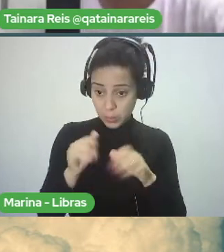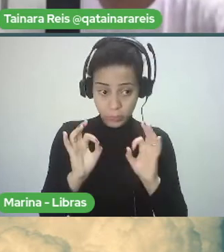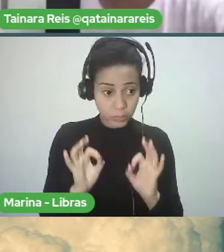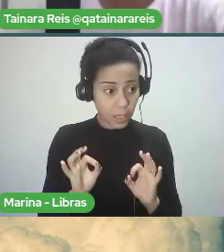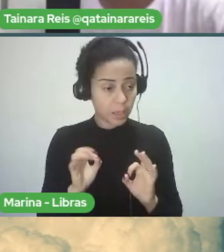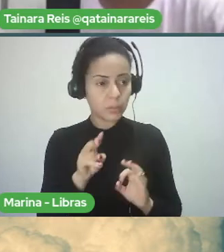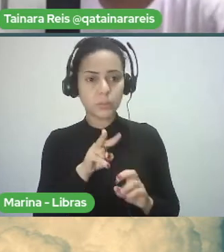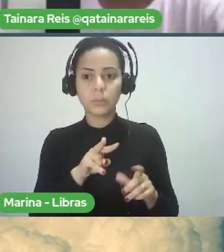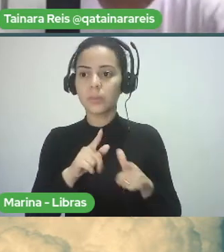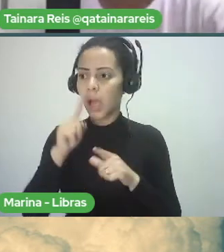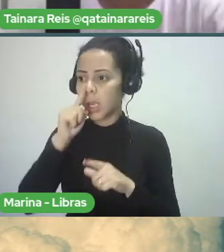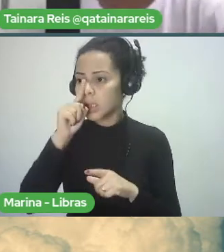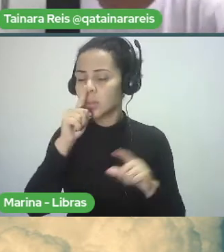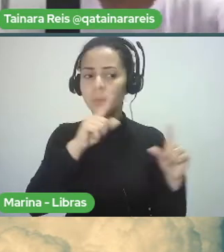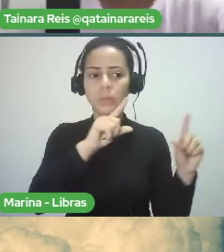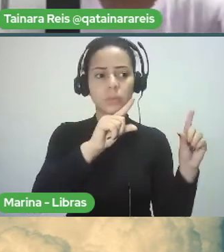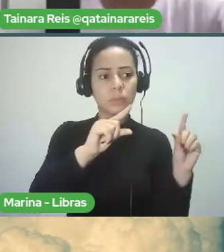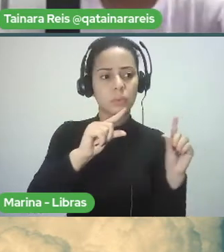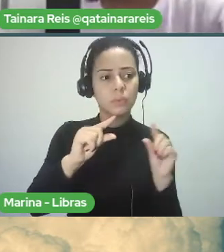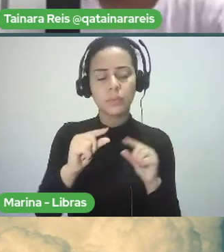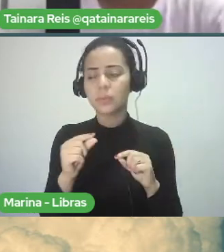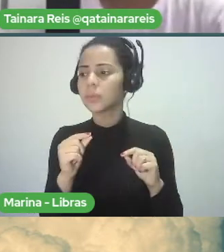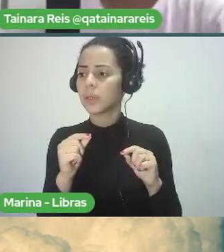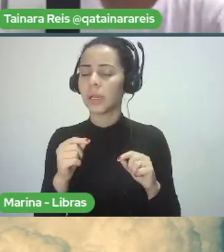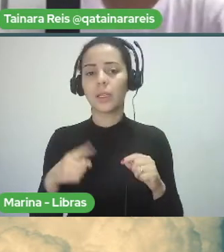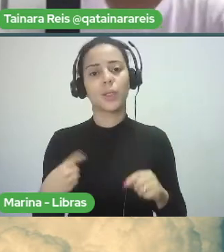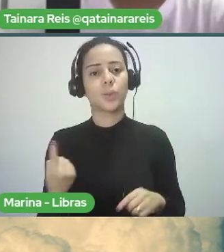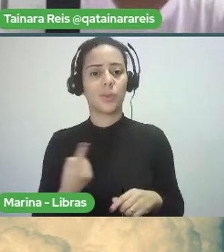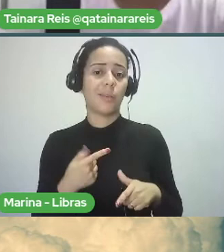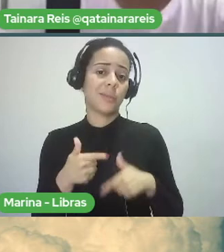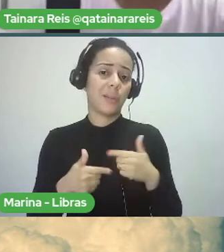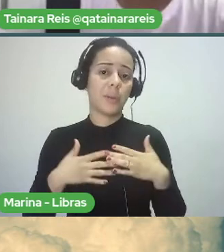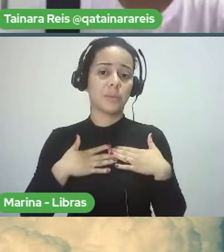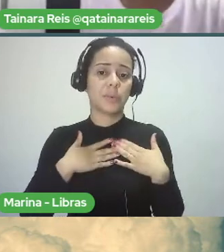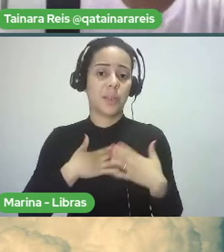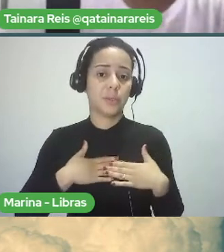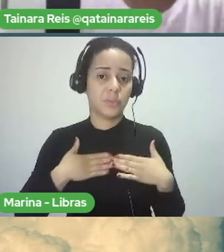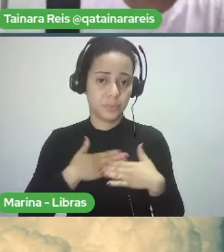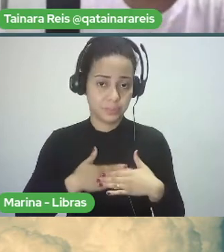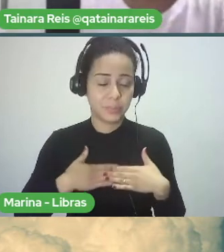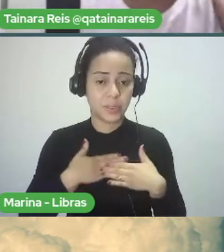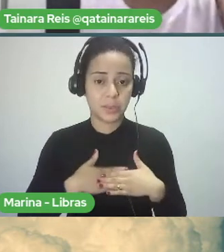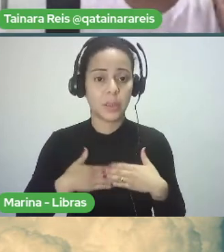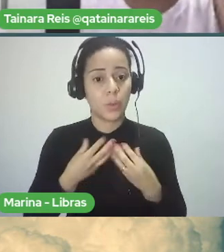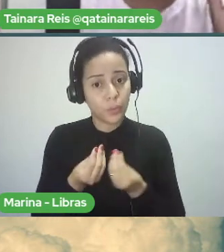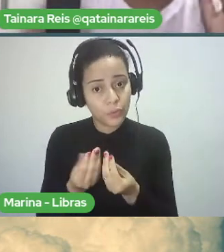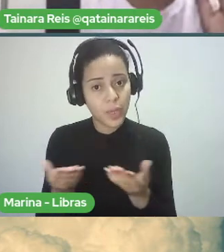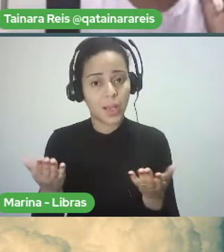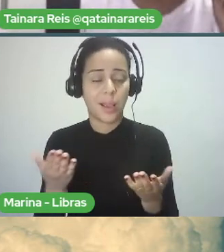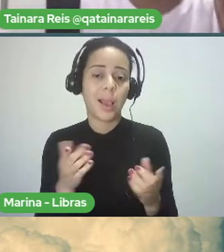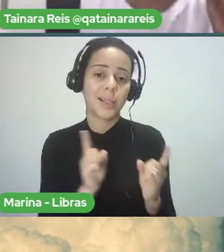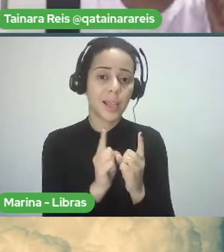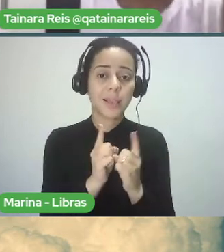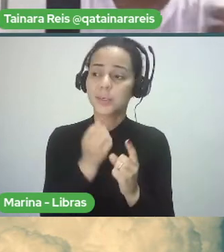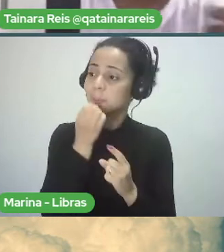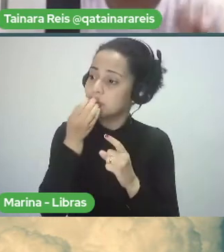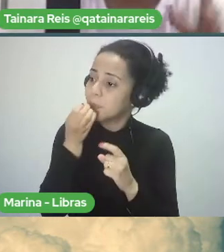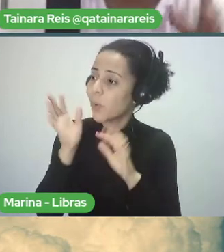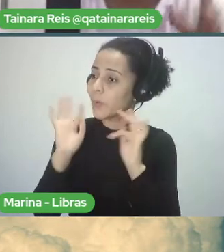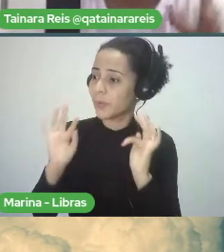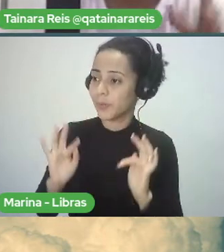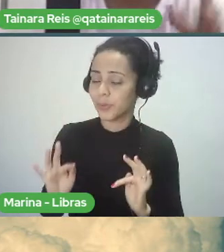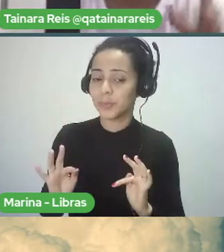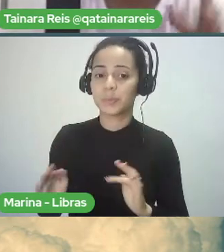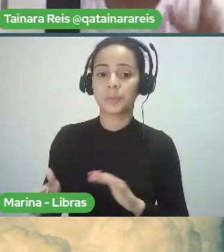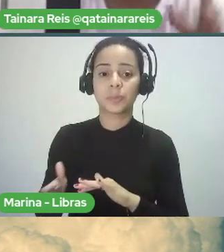trabalhando naquele produto e também para a cliente, certo? E a terceira coisa que muda são as perguntas que